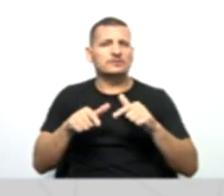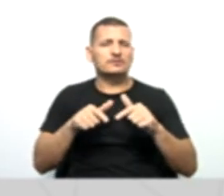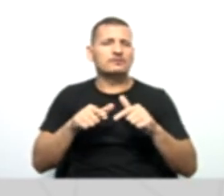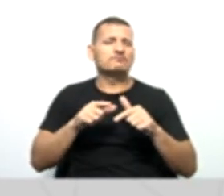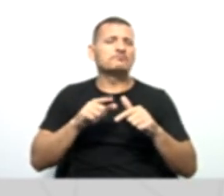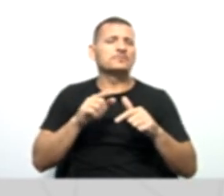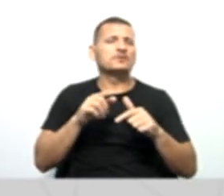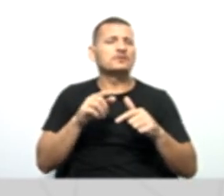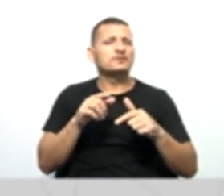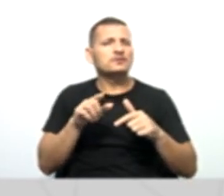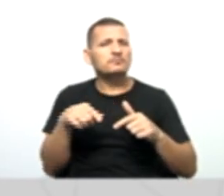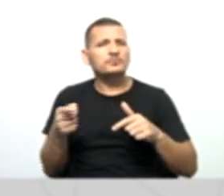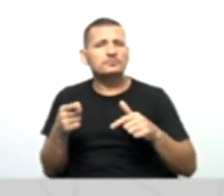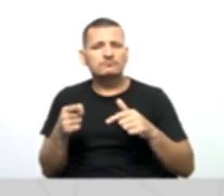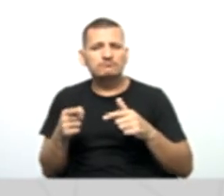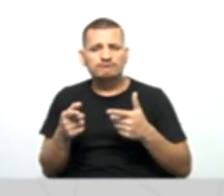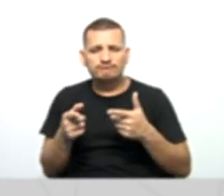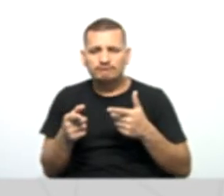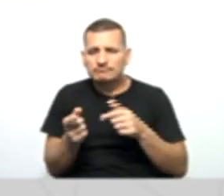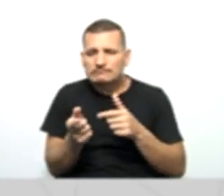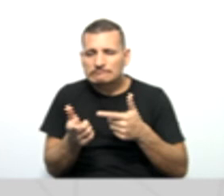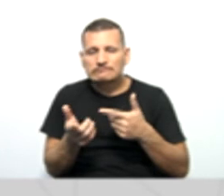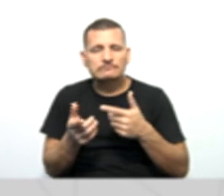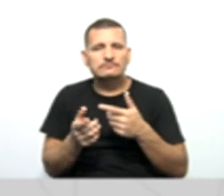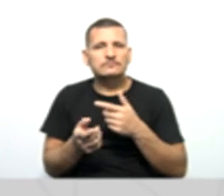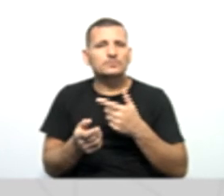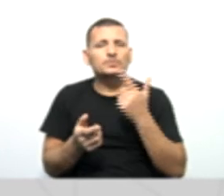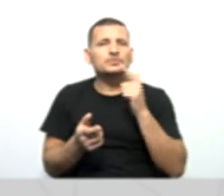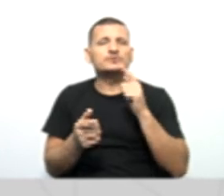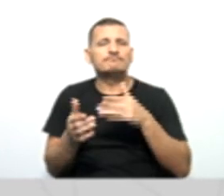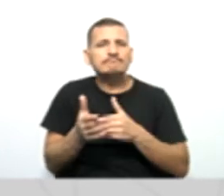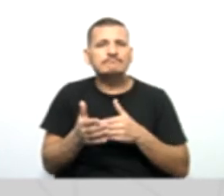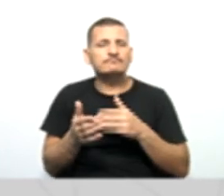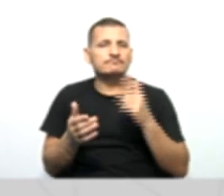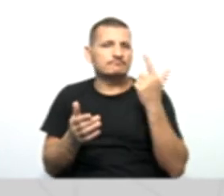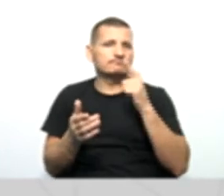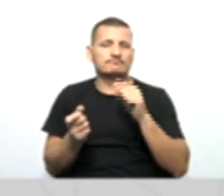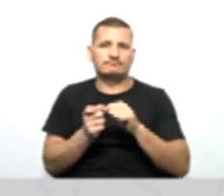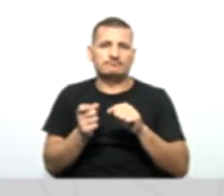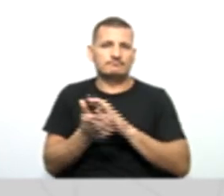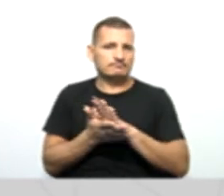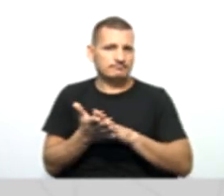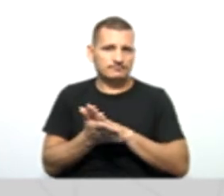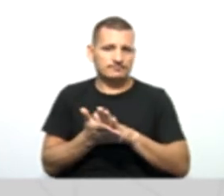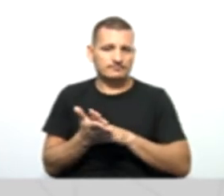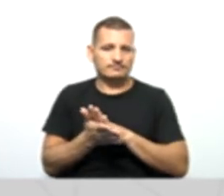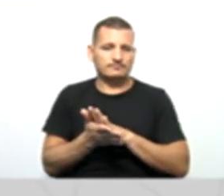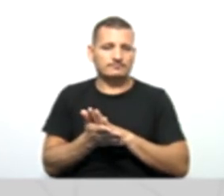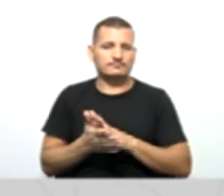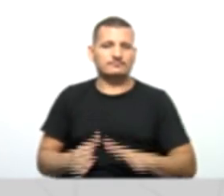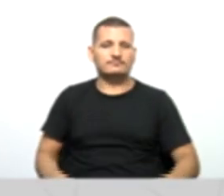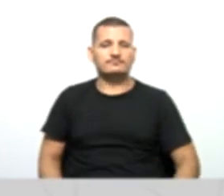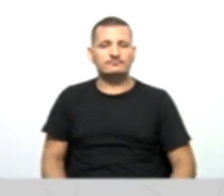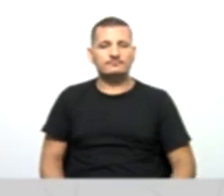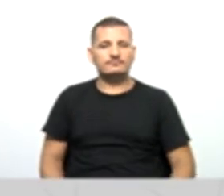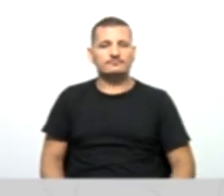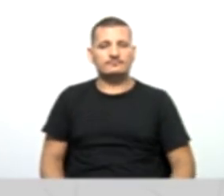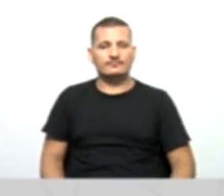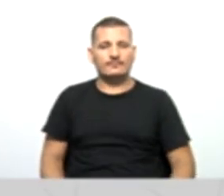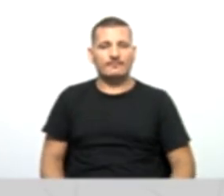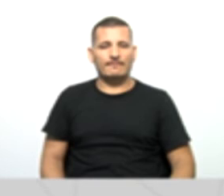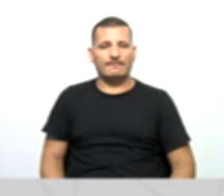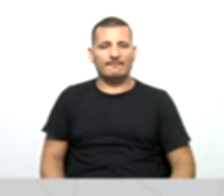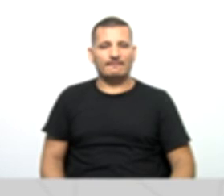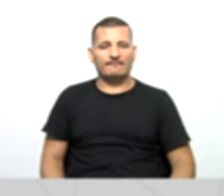hora da execução, você não vai conseguir fazer nada, porque tudo que você fez não te levou a lugar algum, tá?